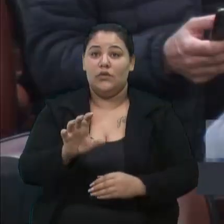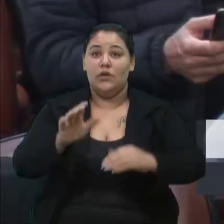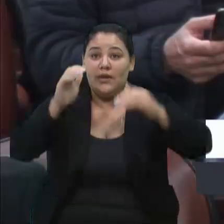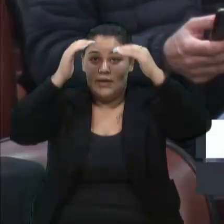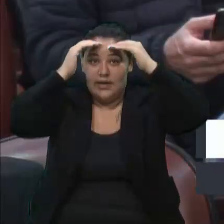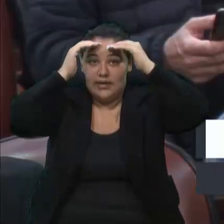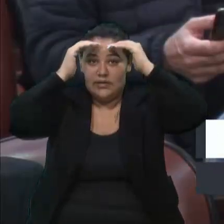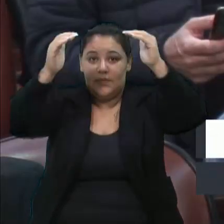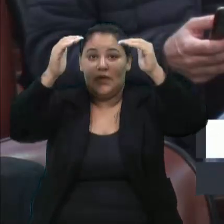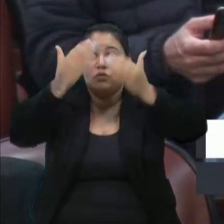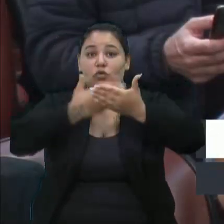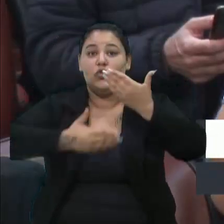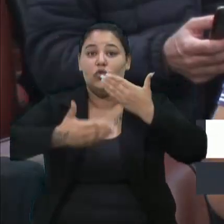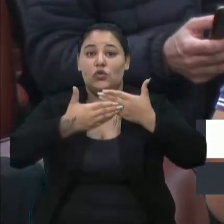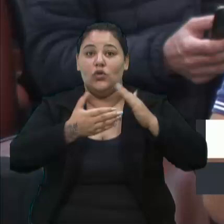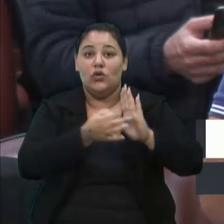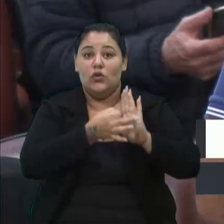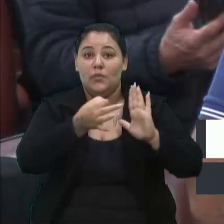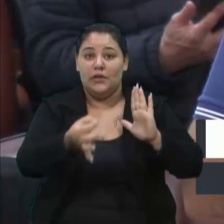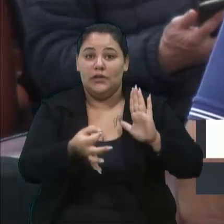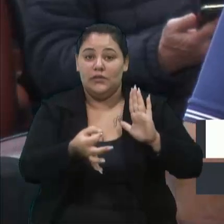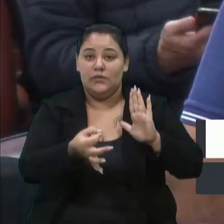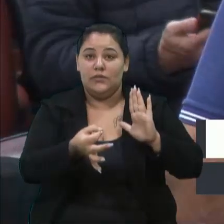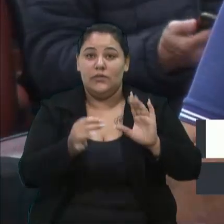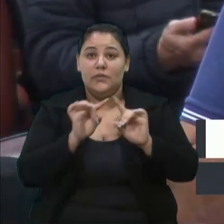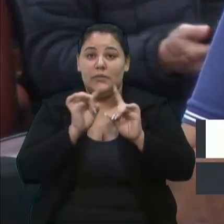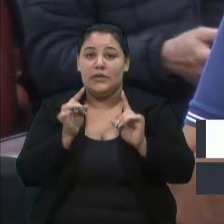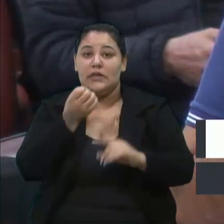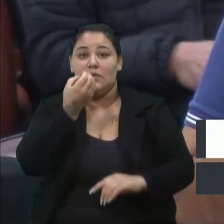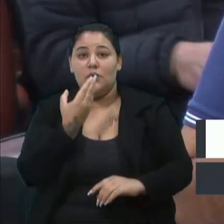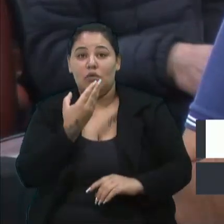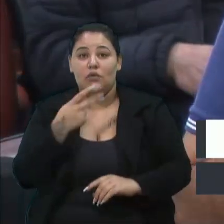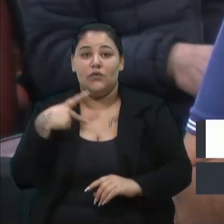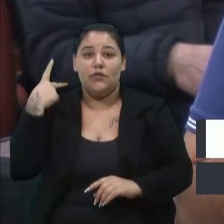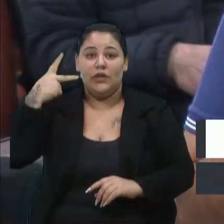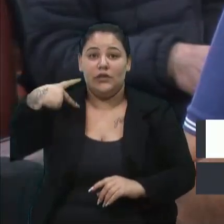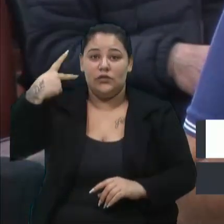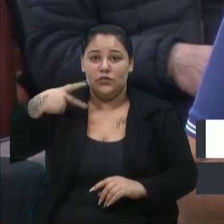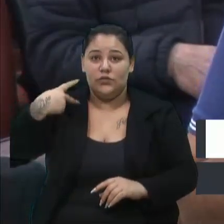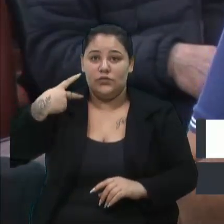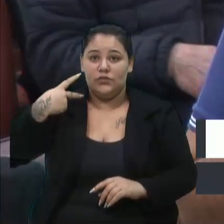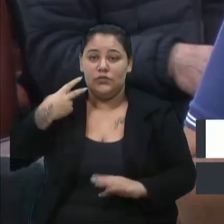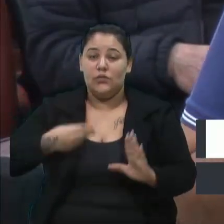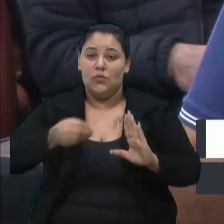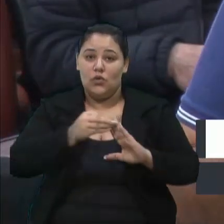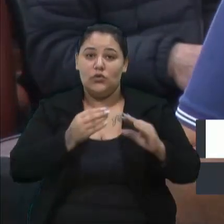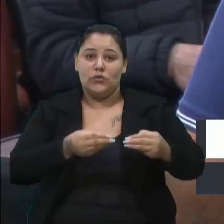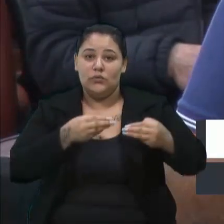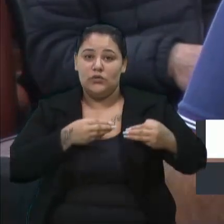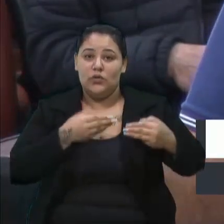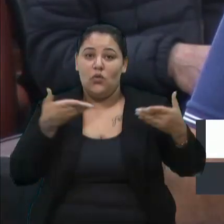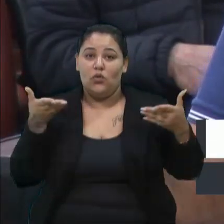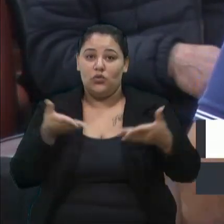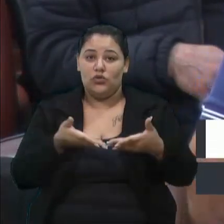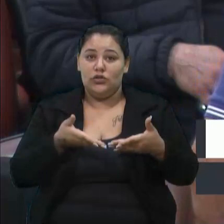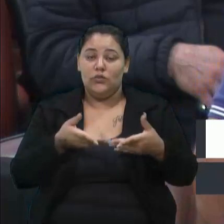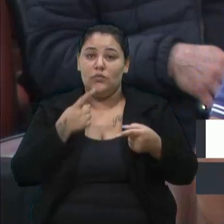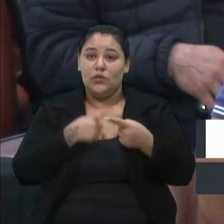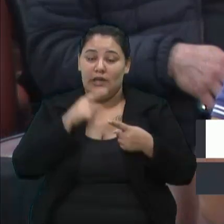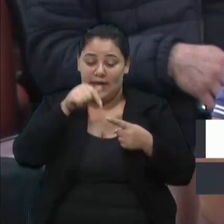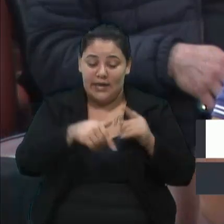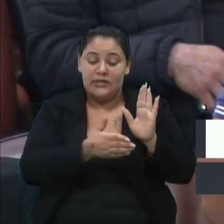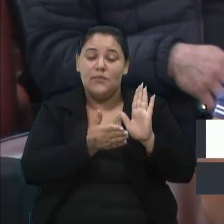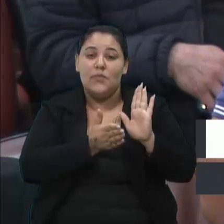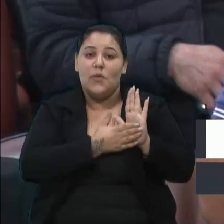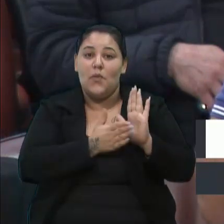todas as opiniões mas que bom que o vereador Fiuza colocou essa Moção aqui hoje porque essa proposta ela